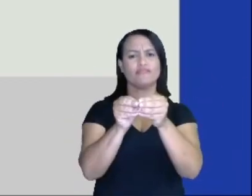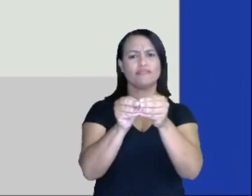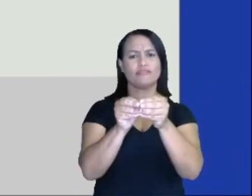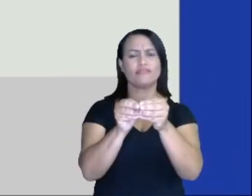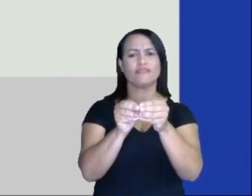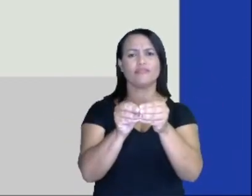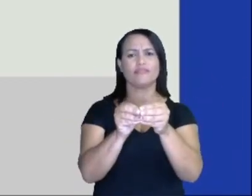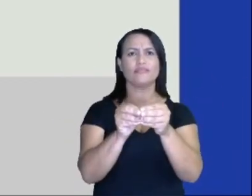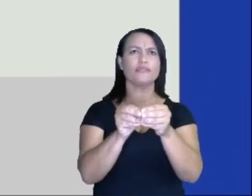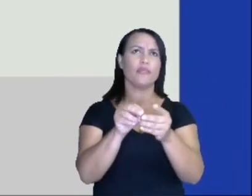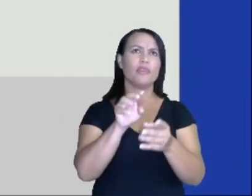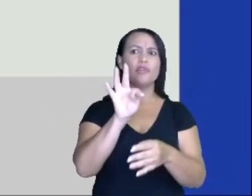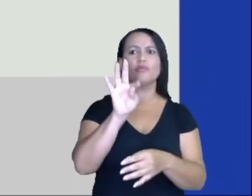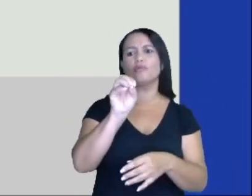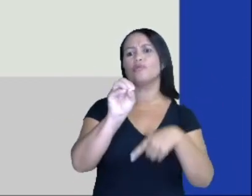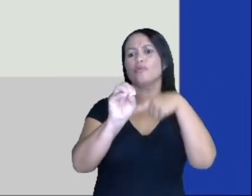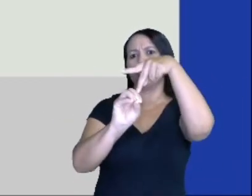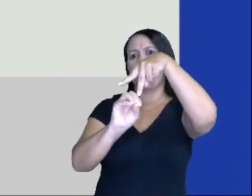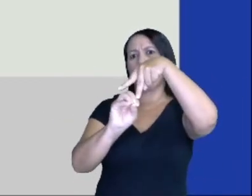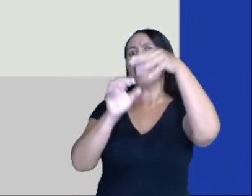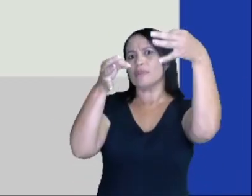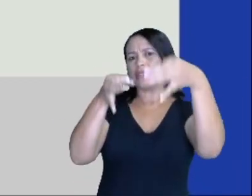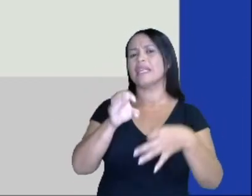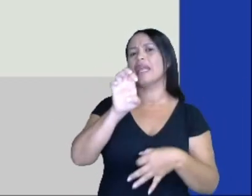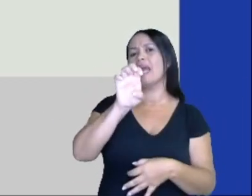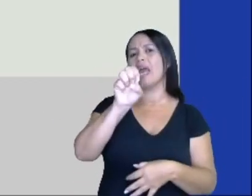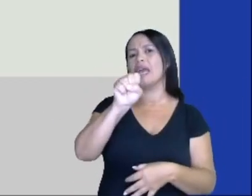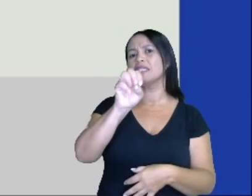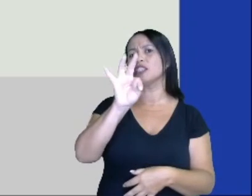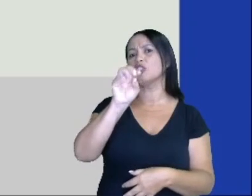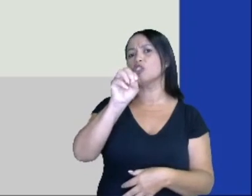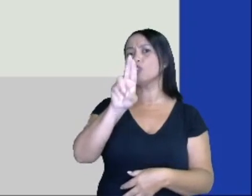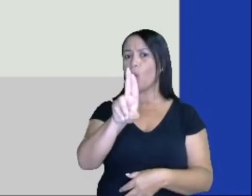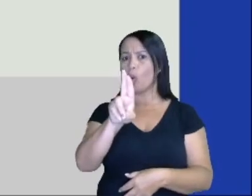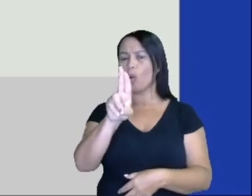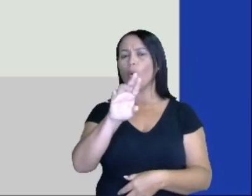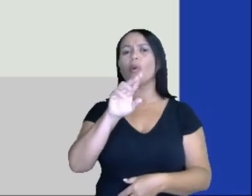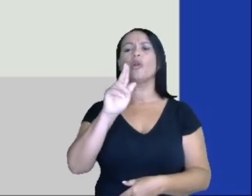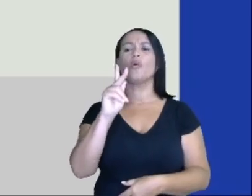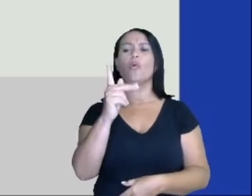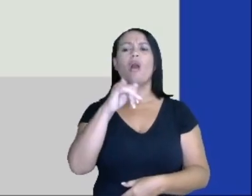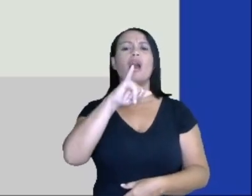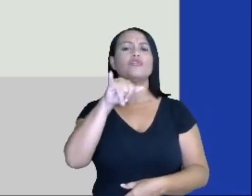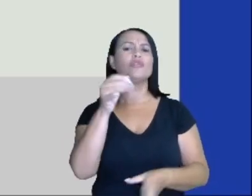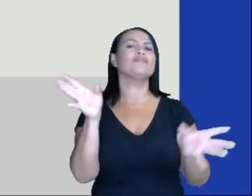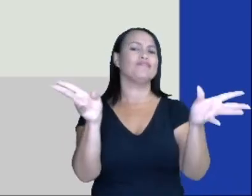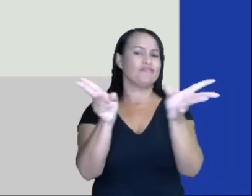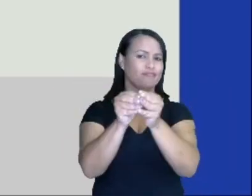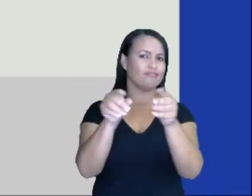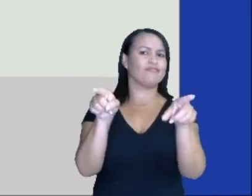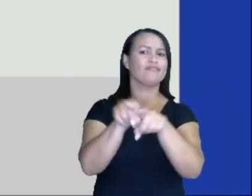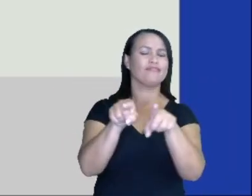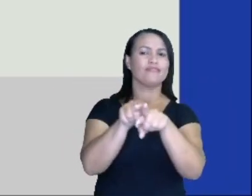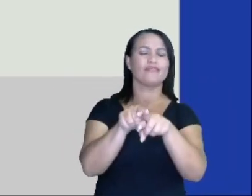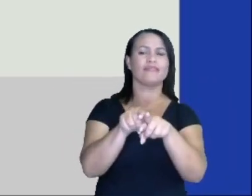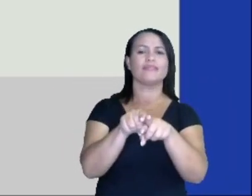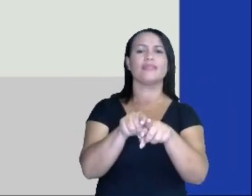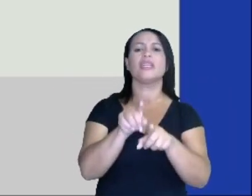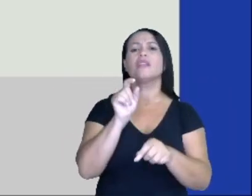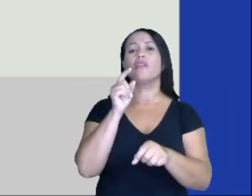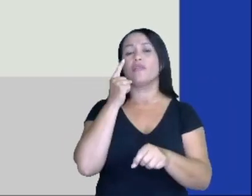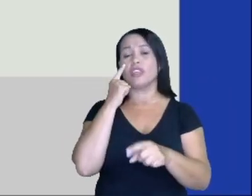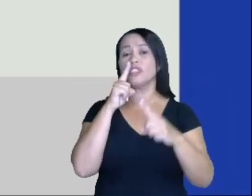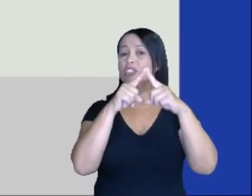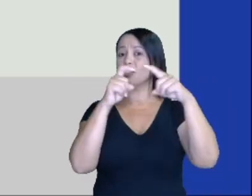abreviação. Ou seja, você usa o tô em vez do estou. E o hoje, o HJ, também é uma abreviação. Então,